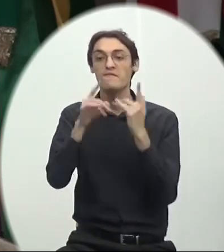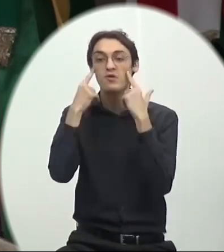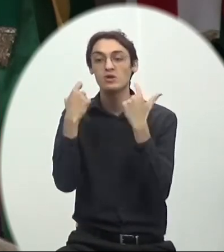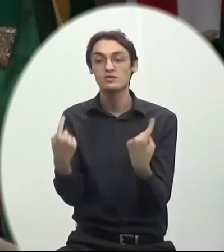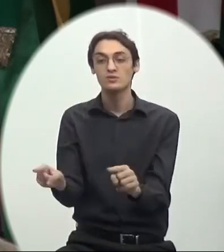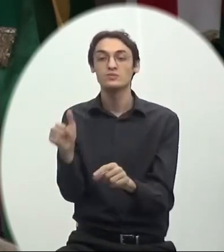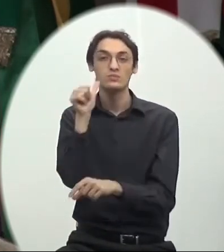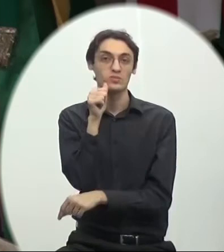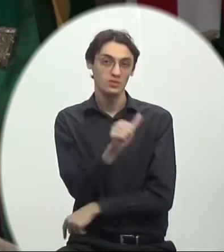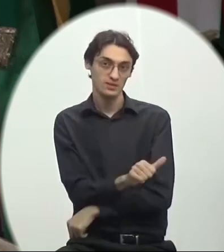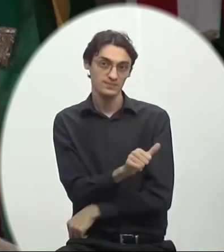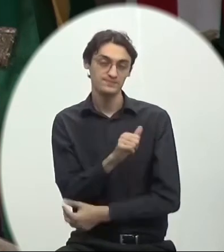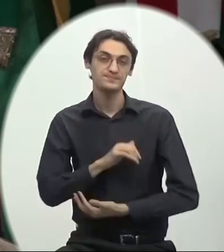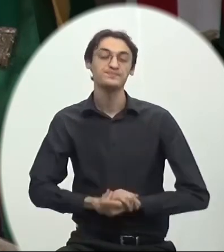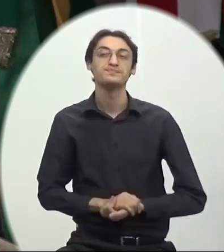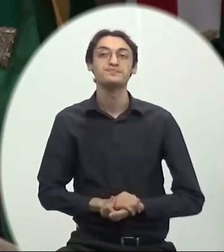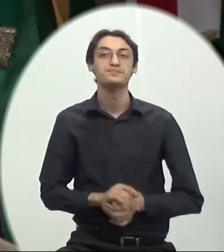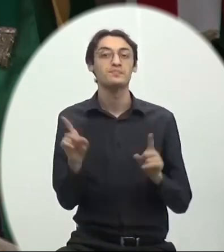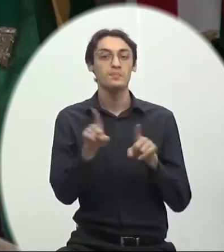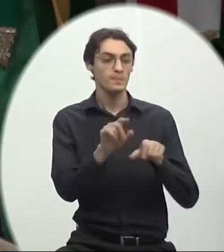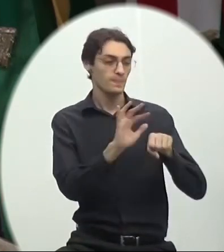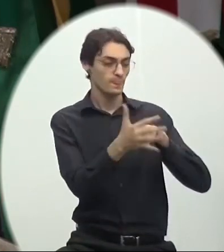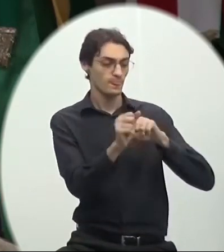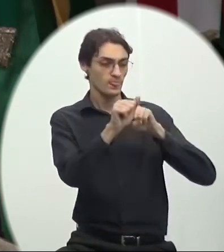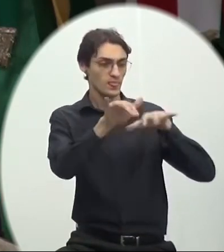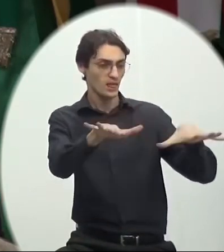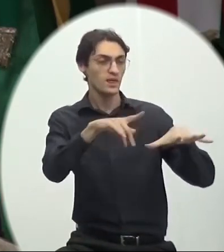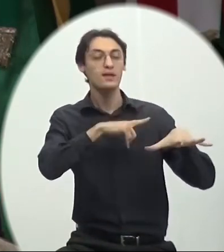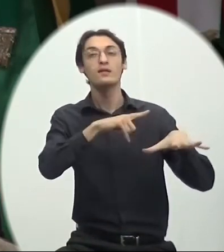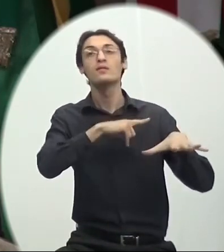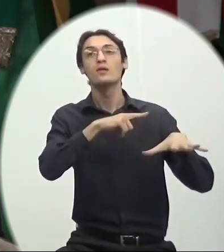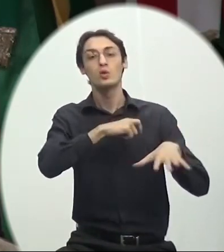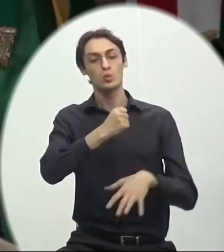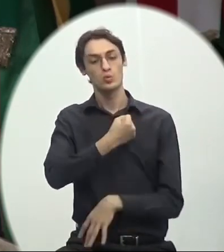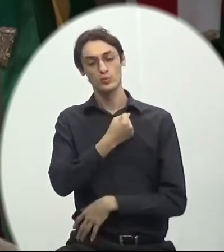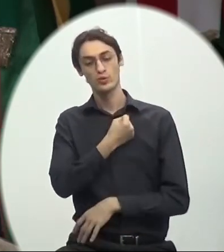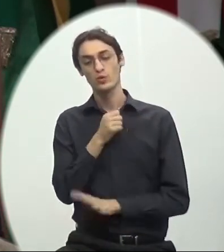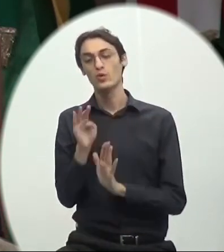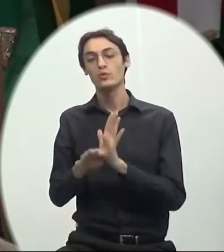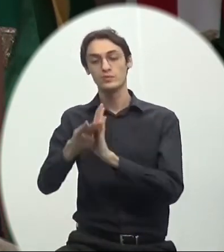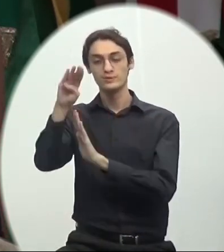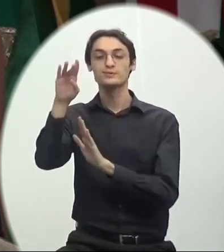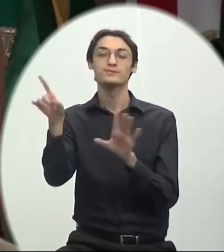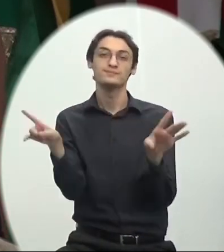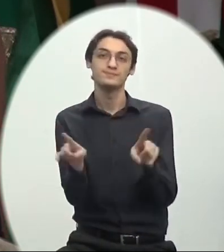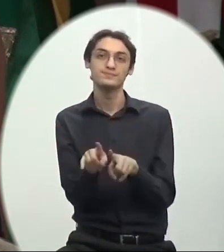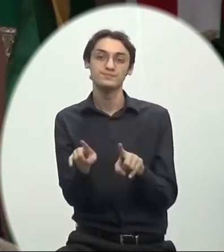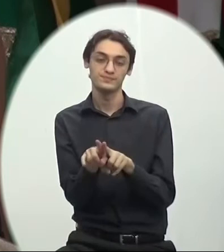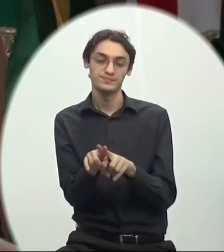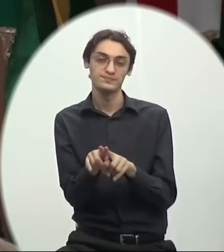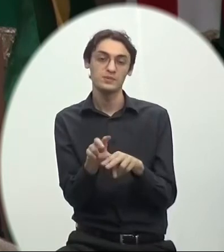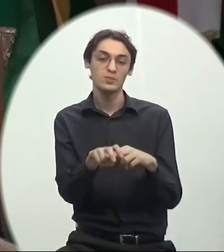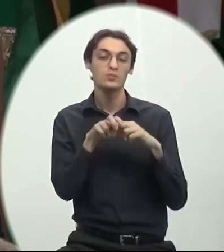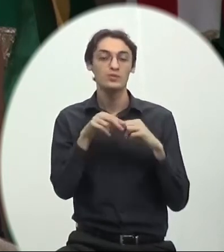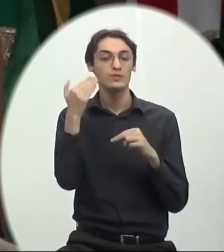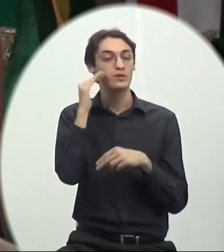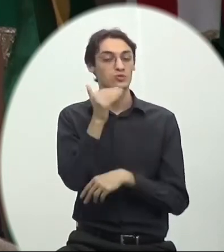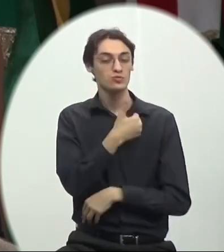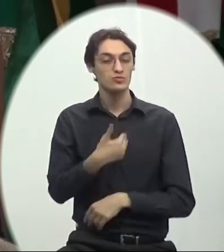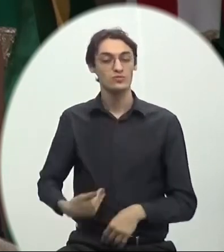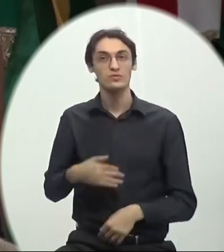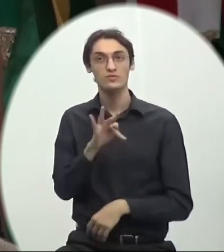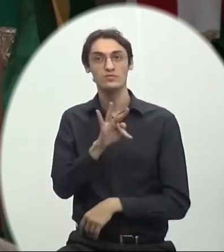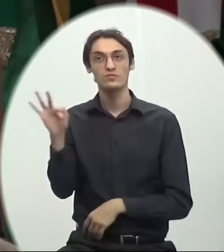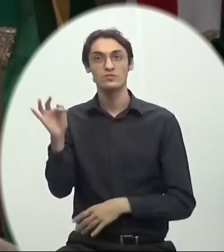mulher. A questão da pandemia tem aumentado bastante esses números também, e a gente entende que o governo federal cria